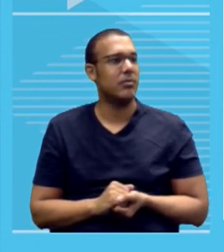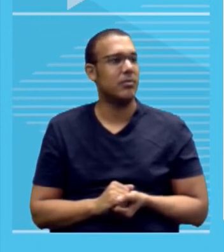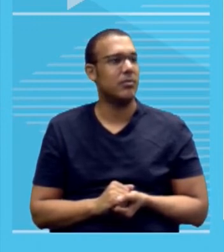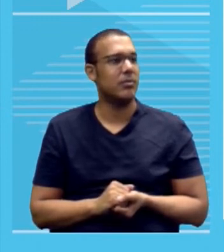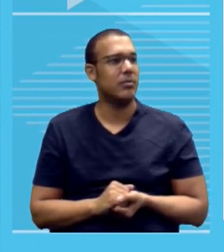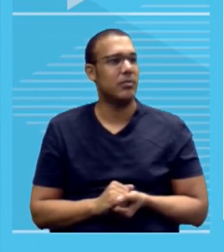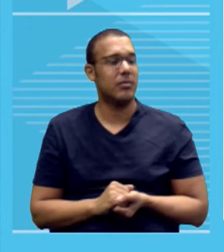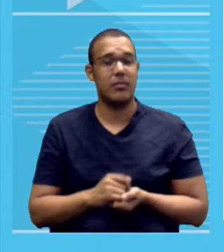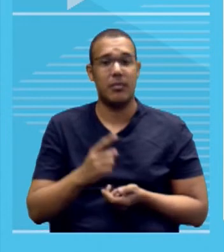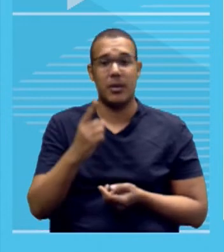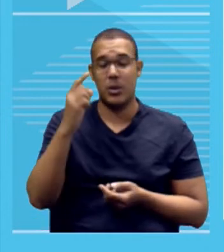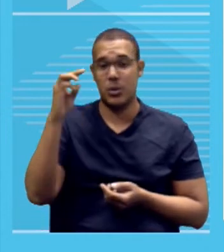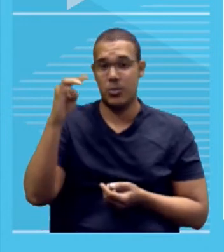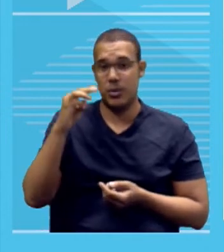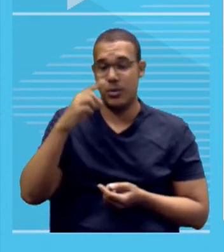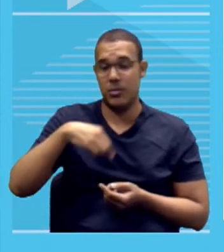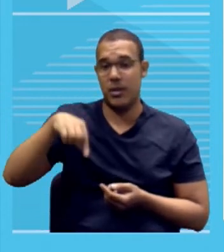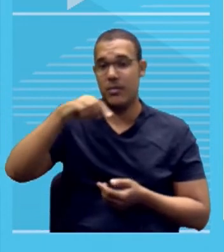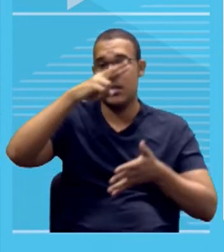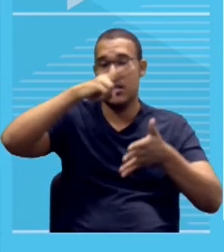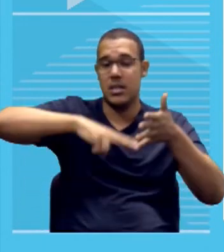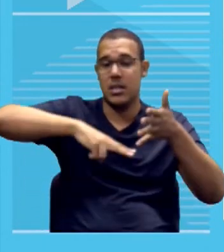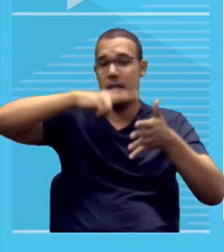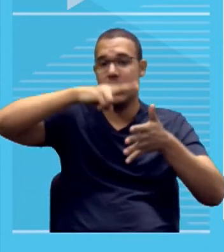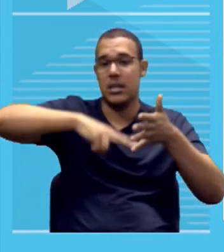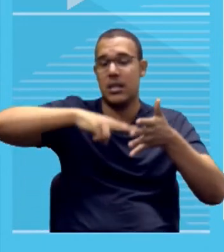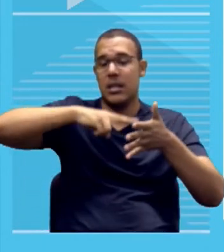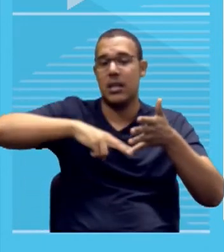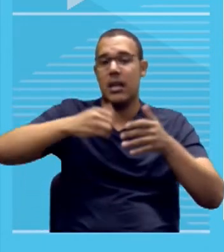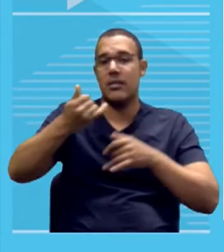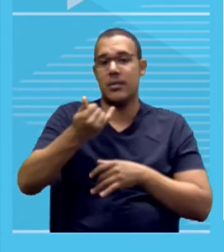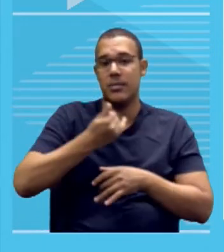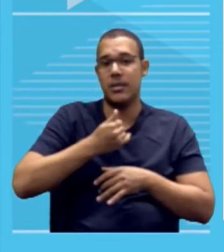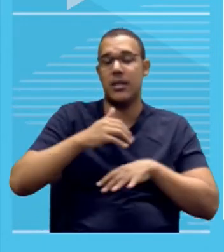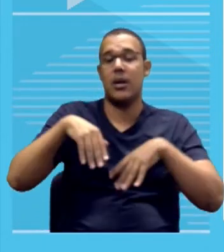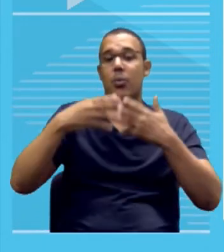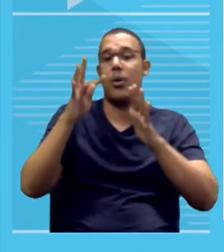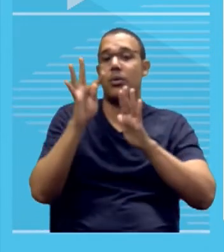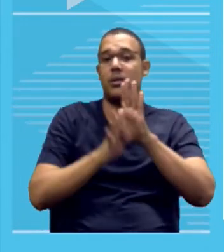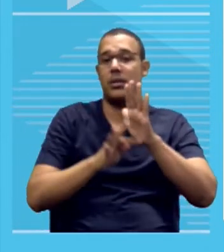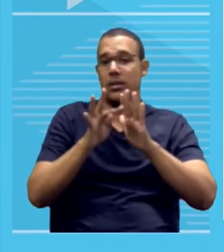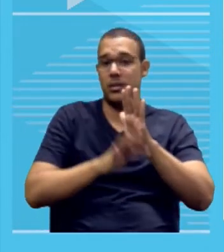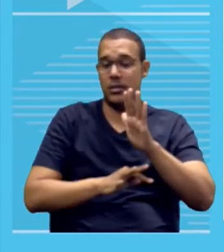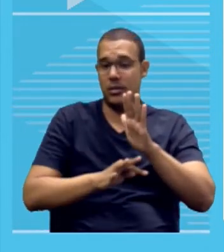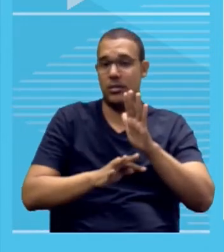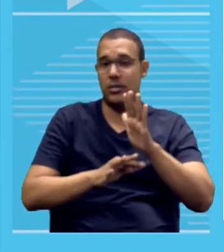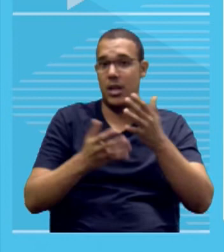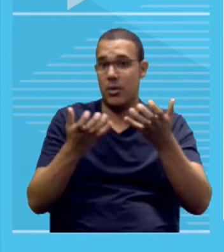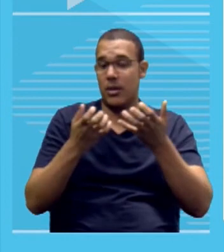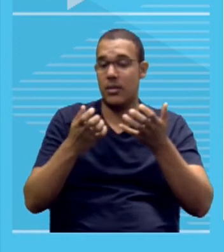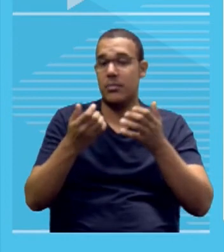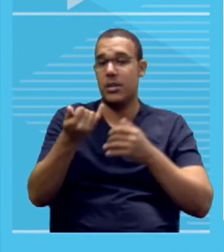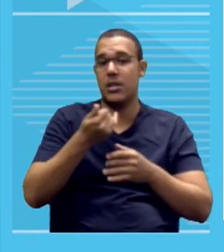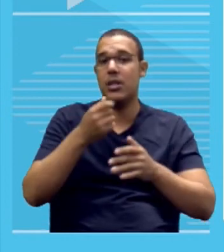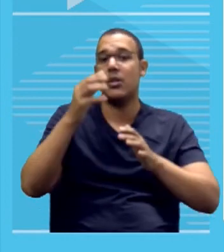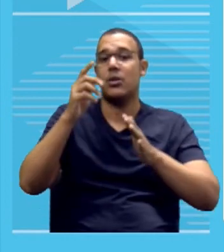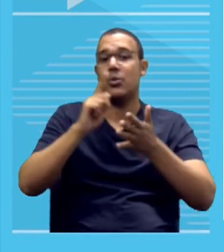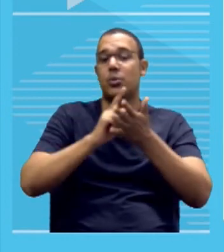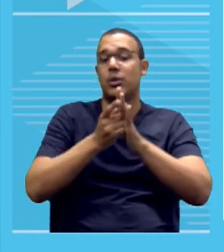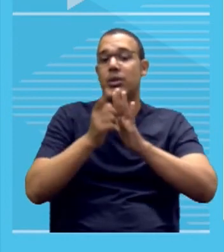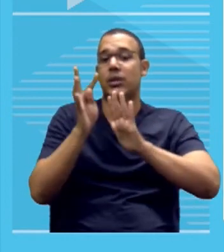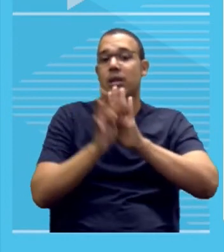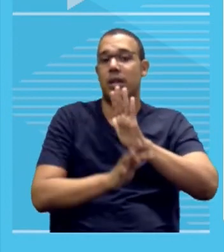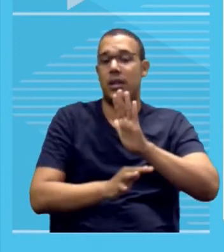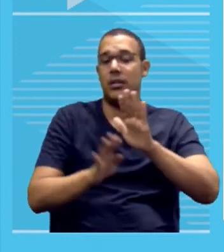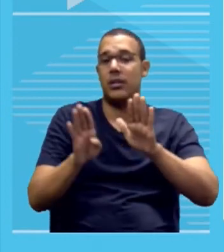mas um minutinho hein para vocês me dizerem que texto é esse agora além de me dizer qual o gênero textual quero que vocês me